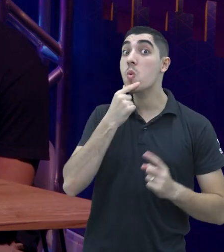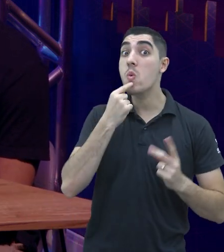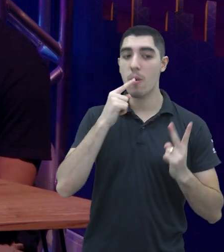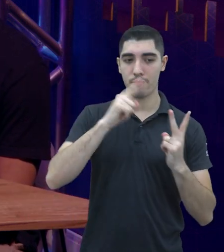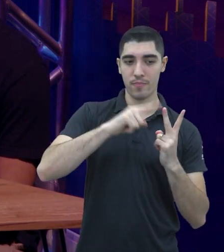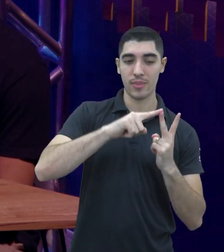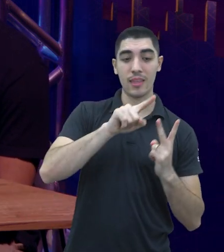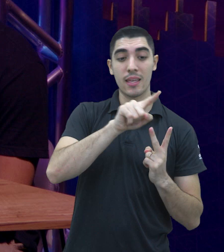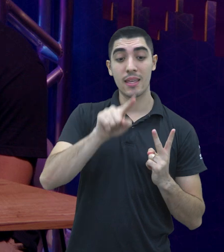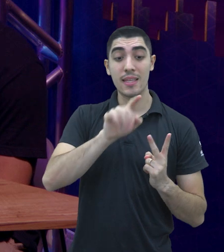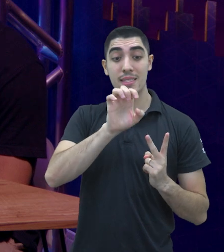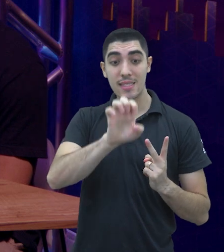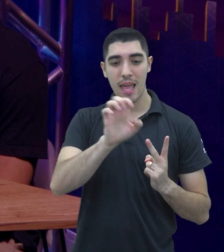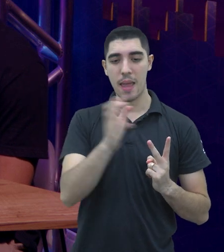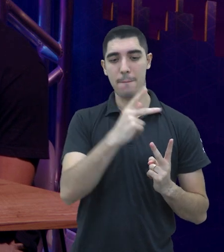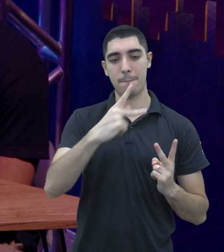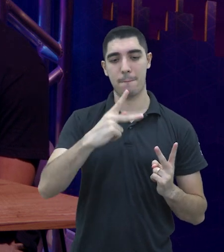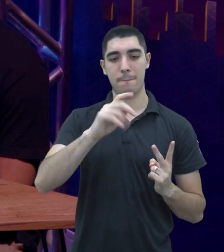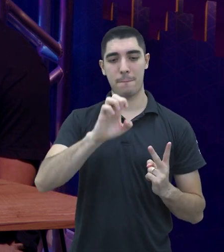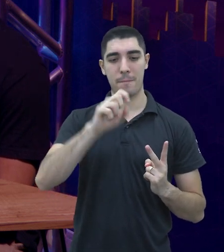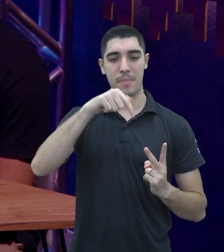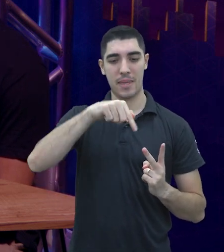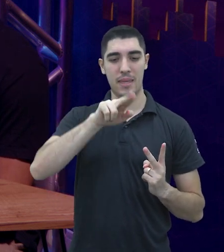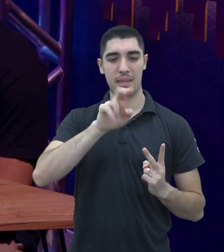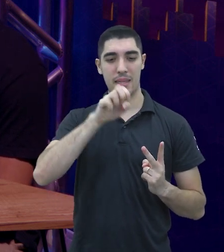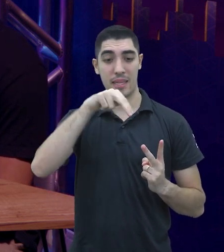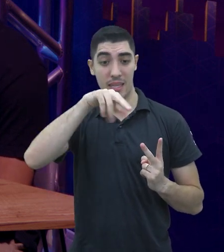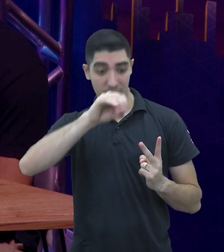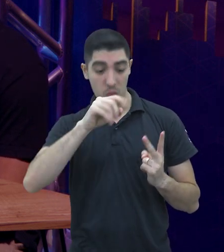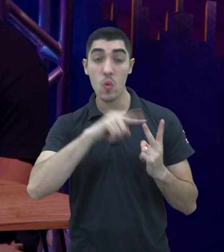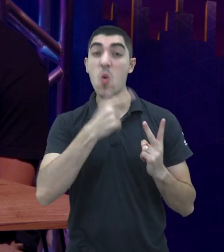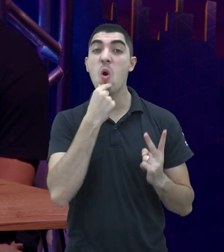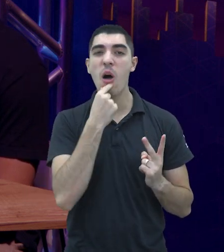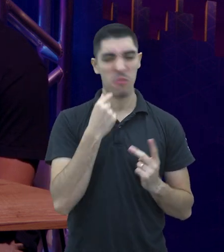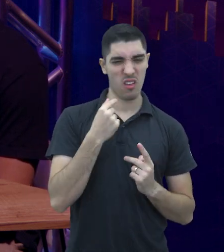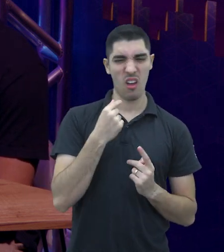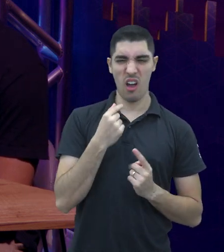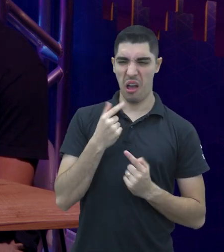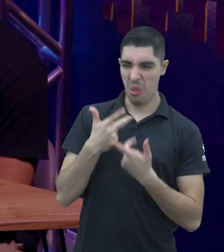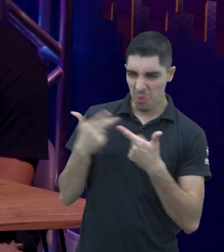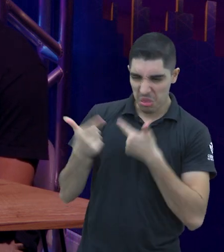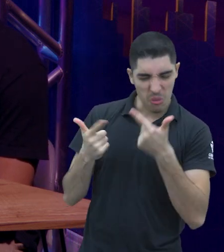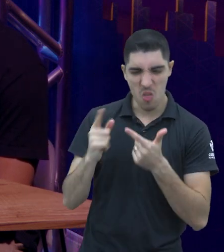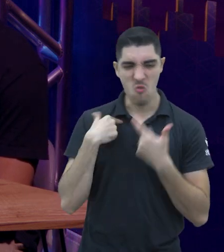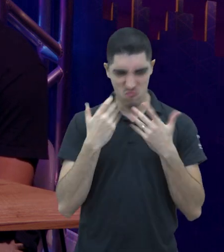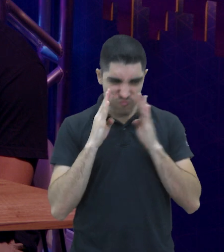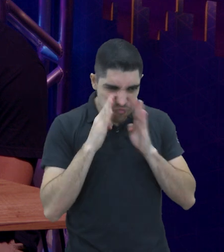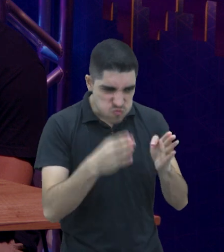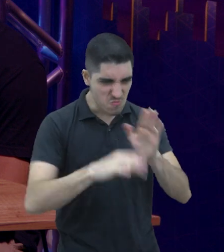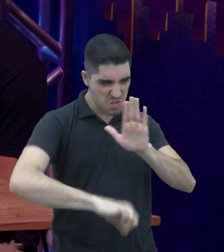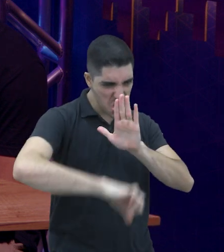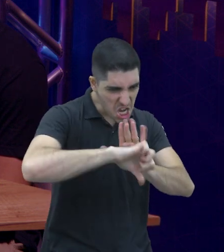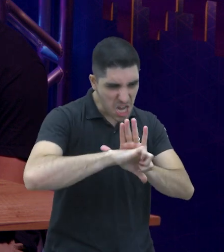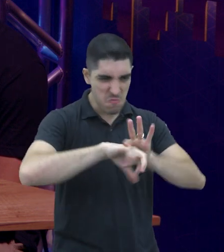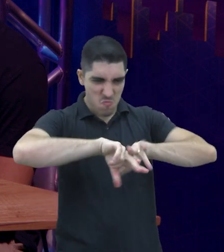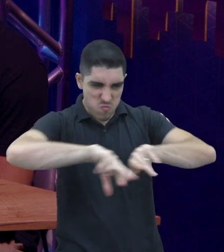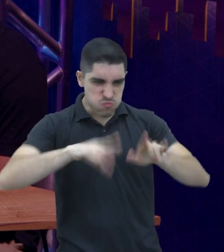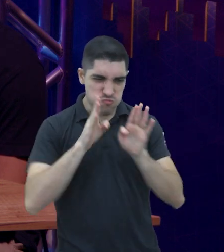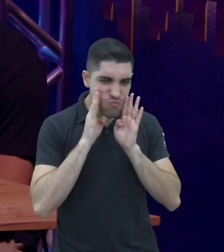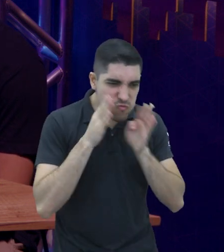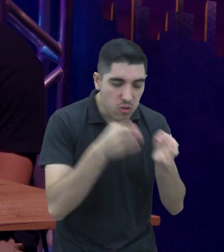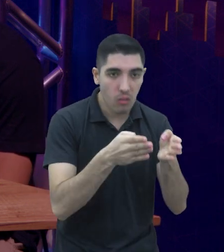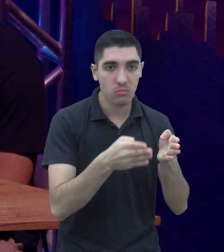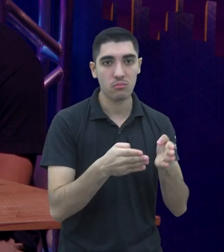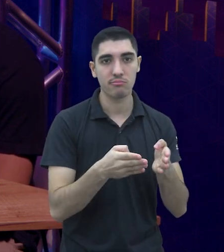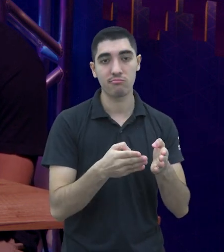ele vê a violência ali e ele escolhe ficar na violência. E então, pra mostrar também, né, que assim, a gente não tá passando a mão na cabeça do